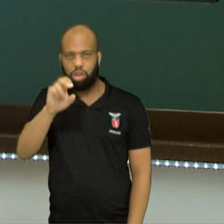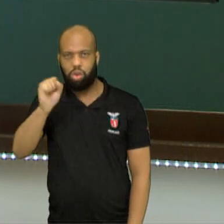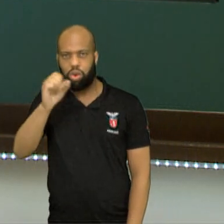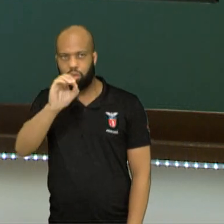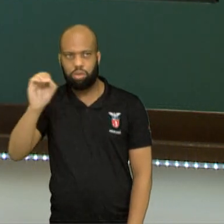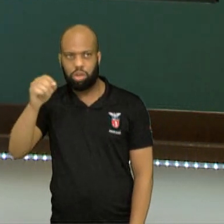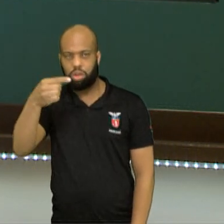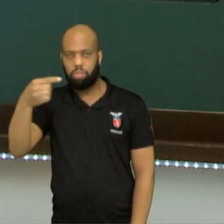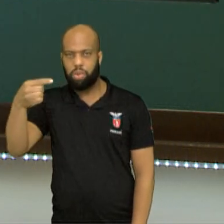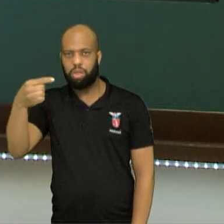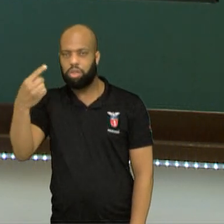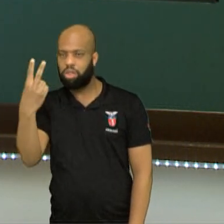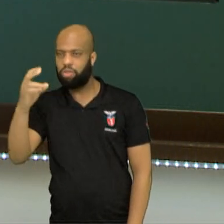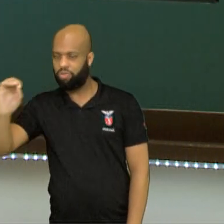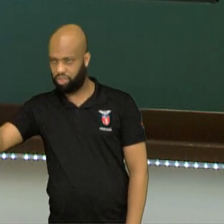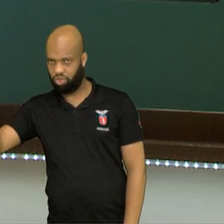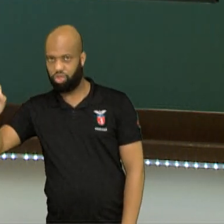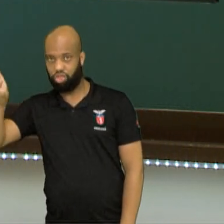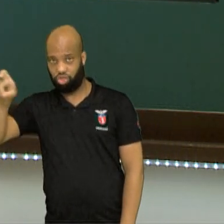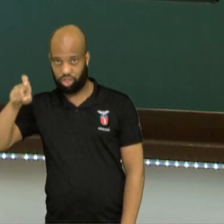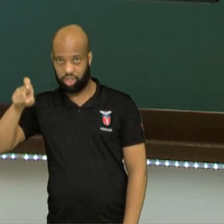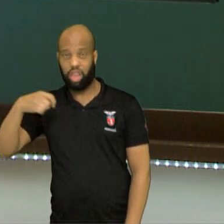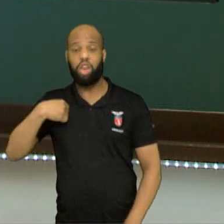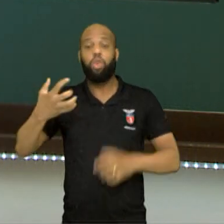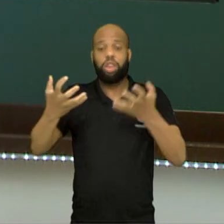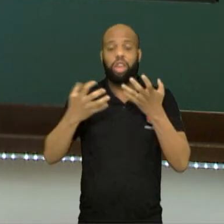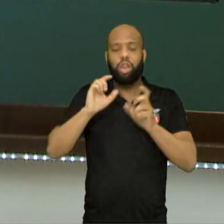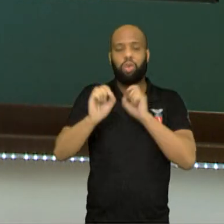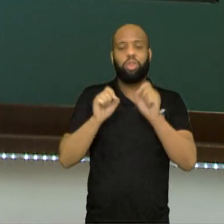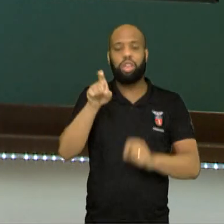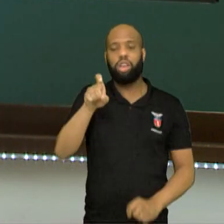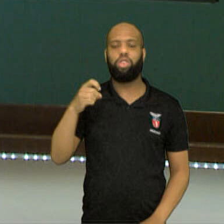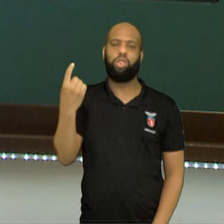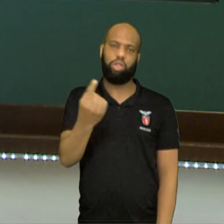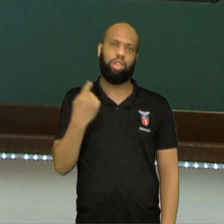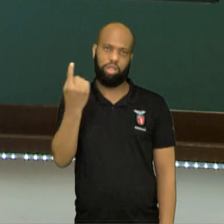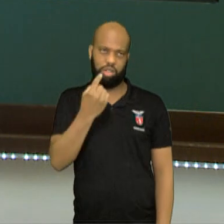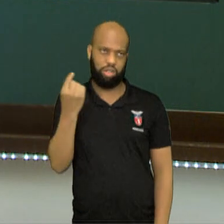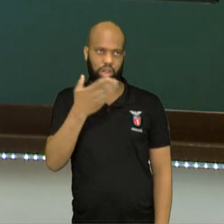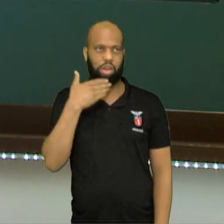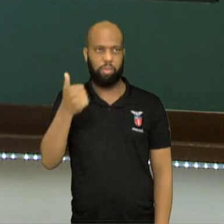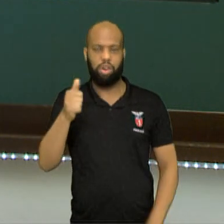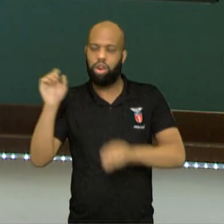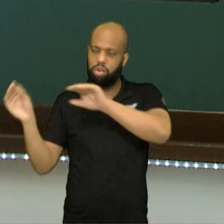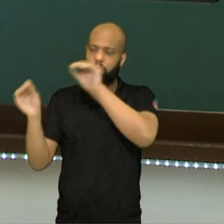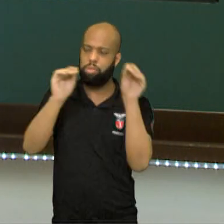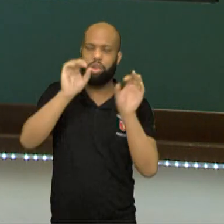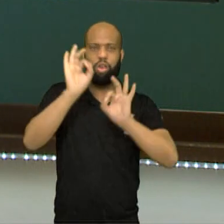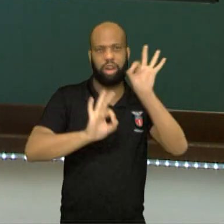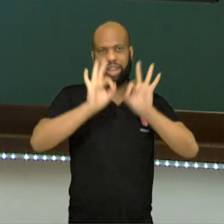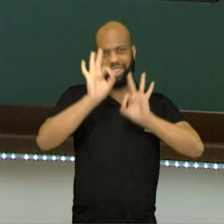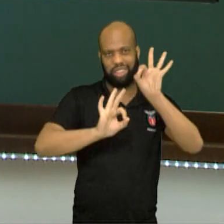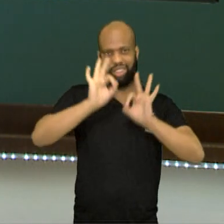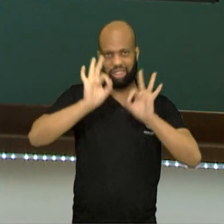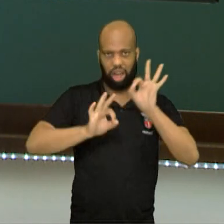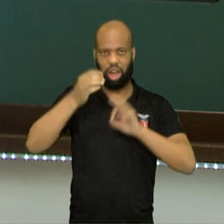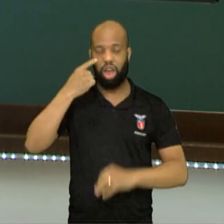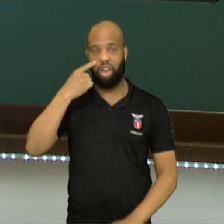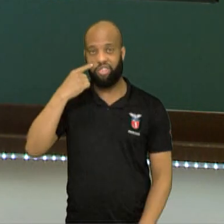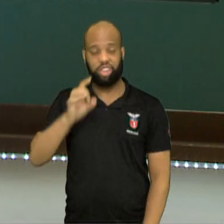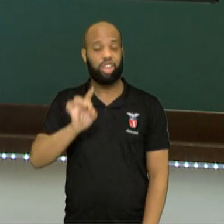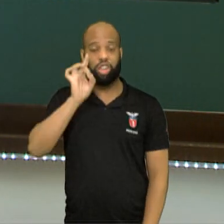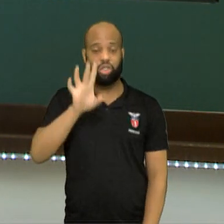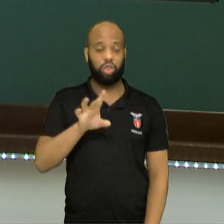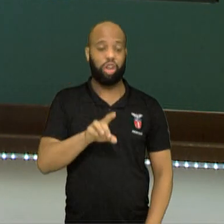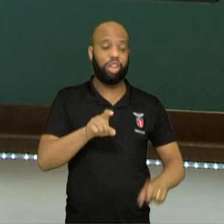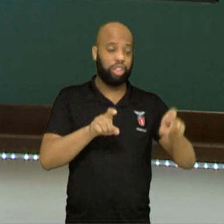Essa variável. Normalmente, a gente coloca ele isolado no primeiro membro. Então, tem que aparecer no primeiro membro